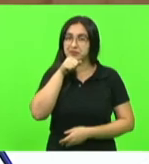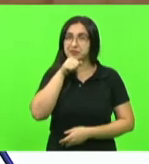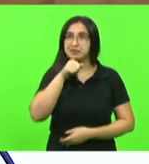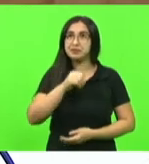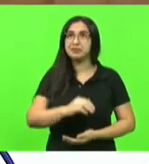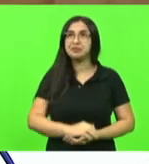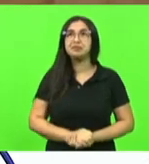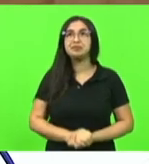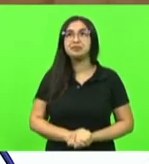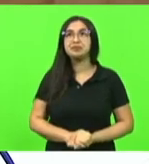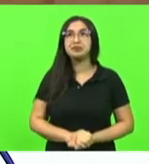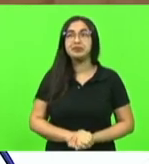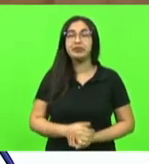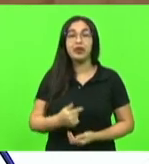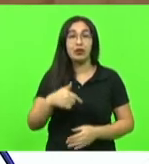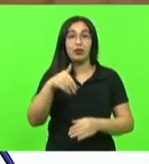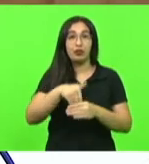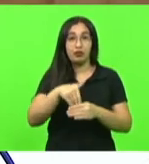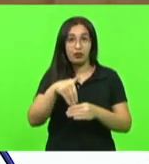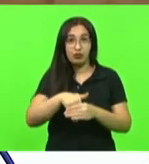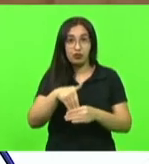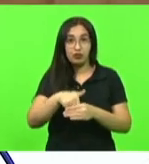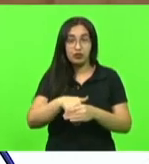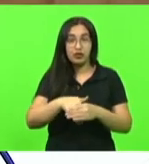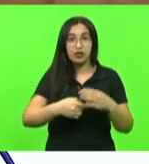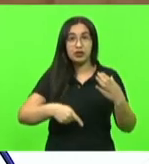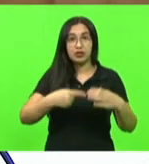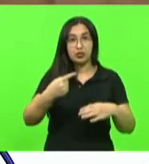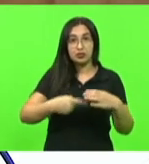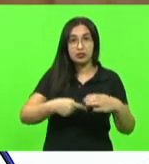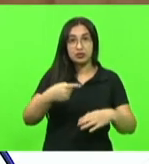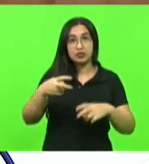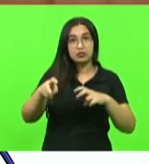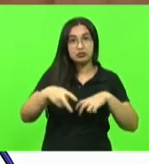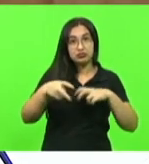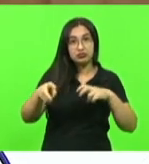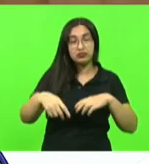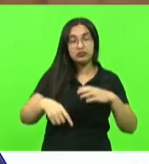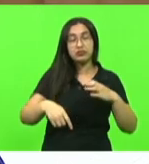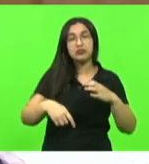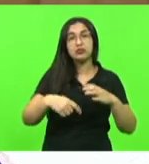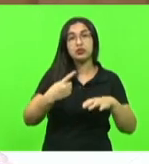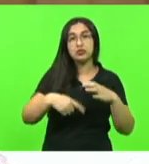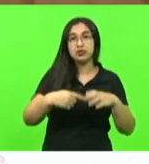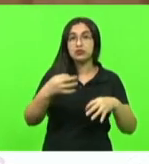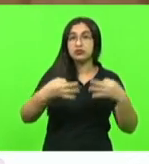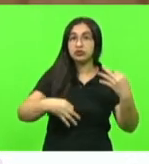eu botei favorável ao projeto na Comissão de Agricultura, na Comissão de Justiça,